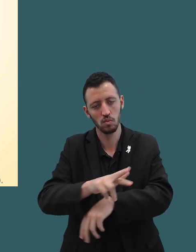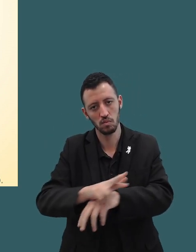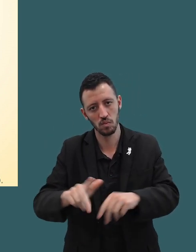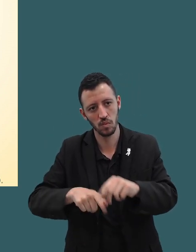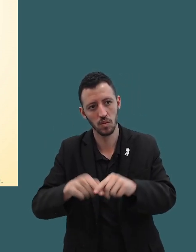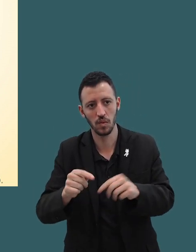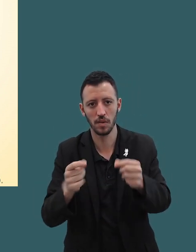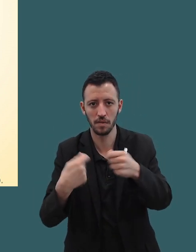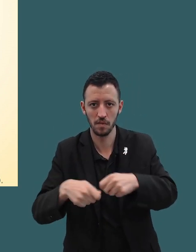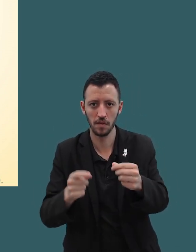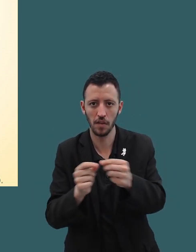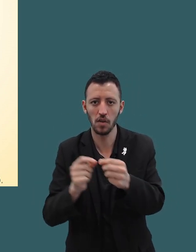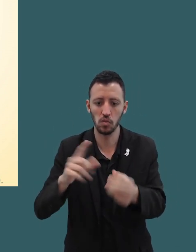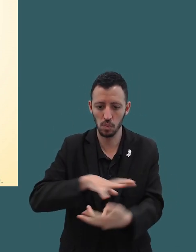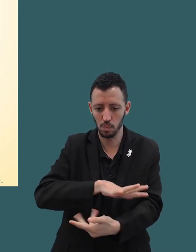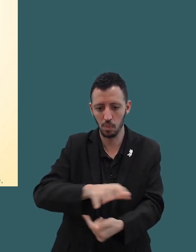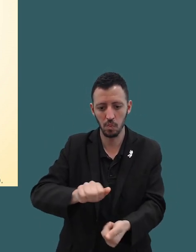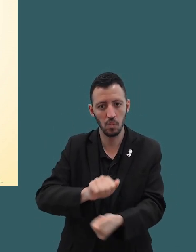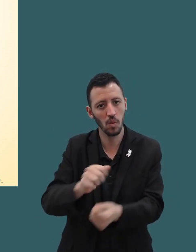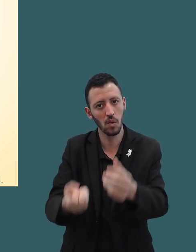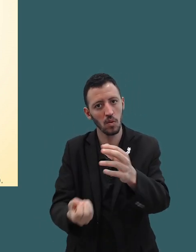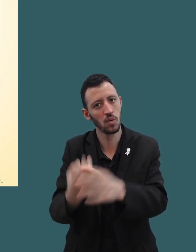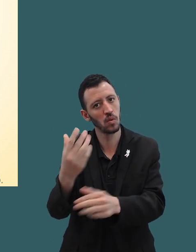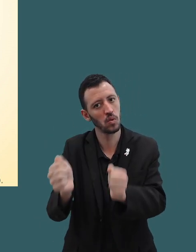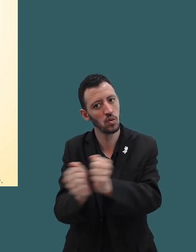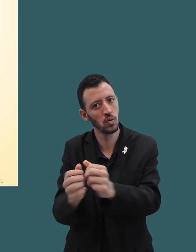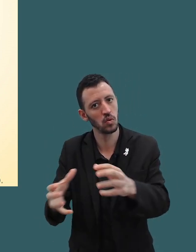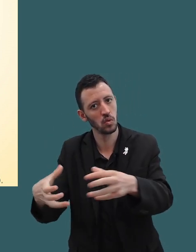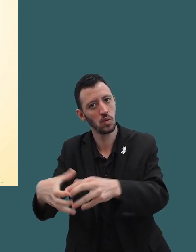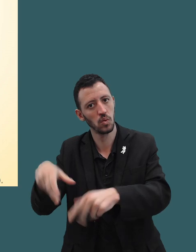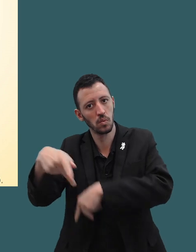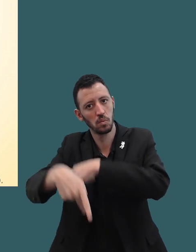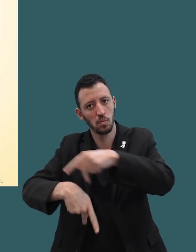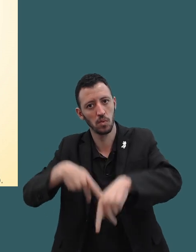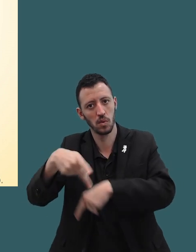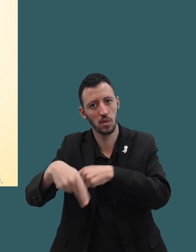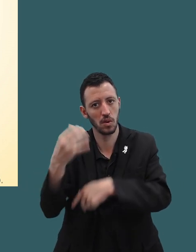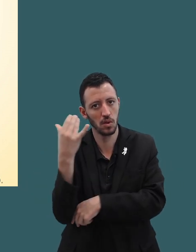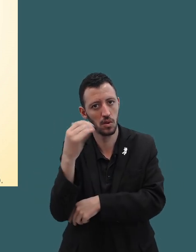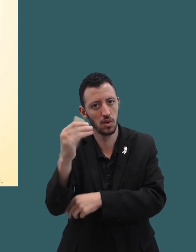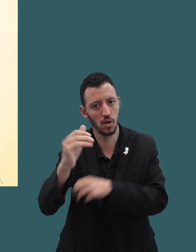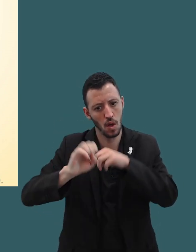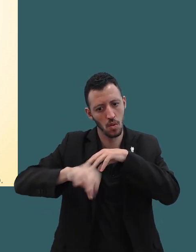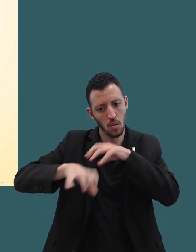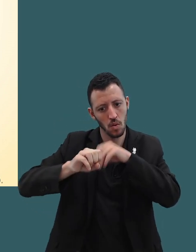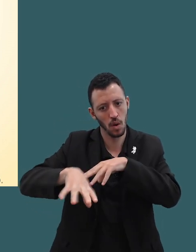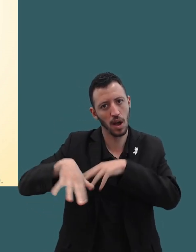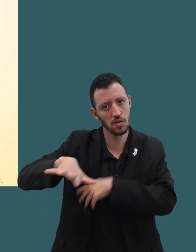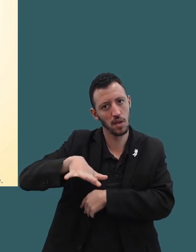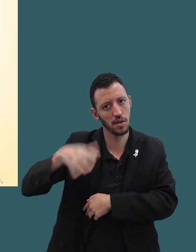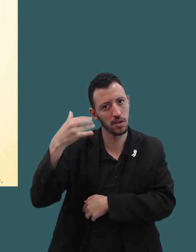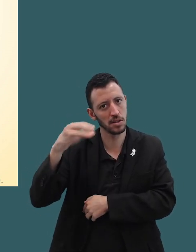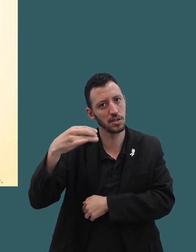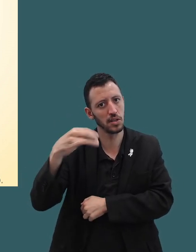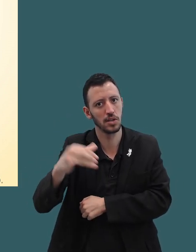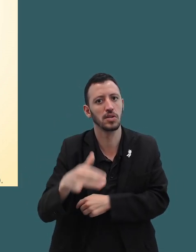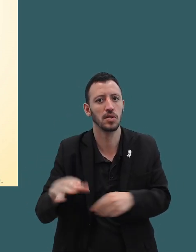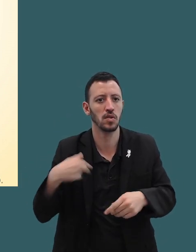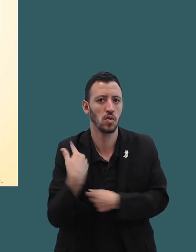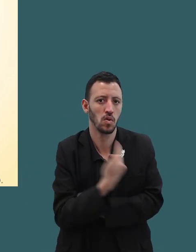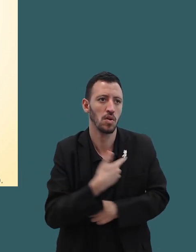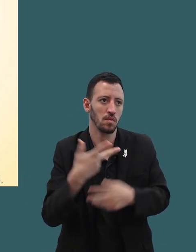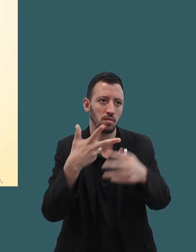coisas, criar um ecossistema de popularização da ciência e educação científica. Porque nós